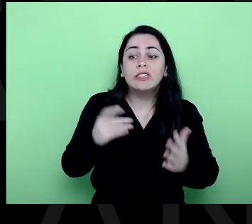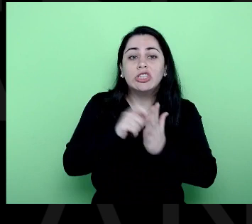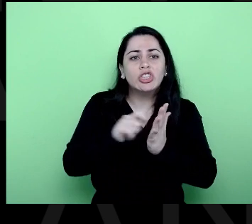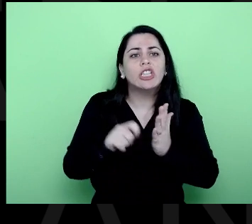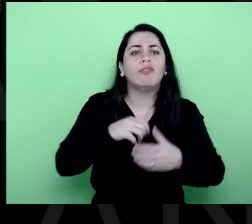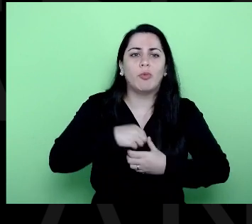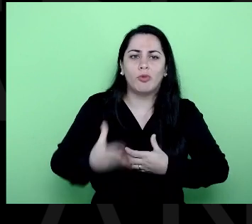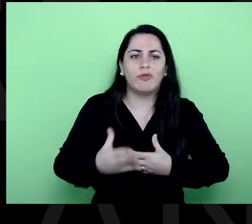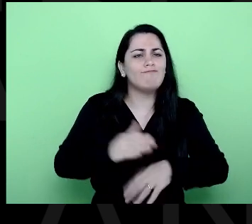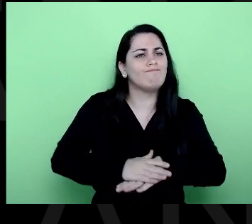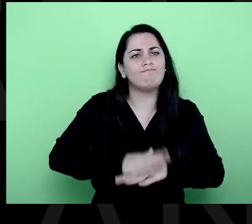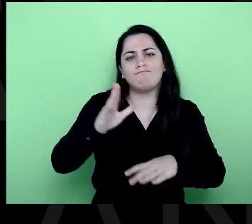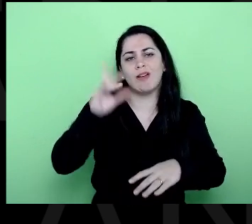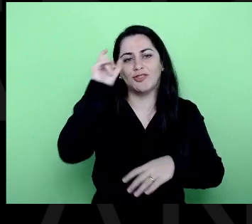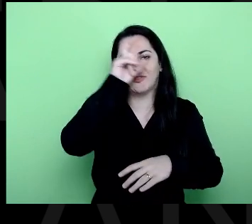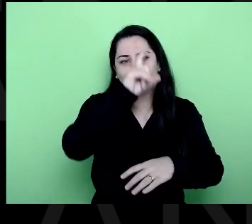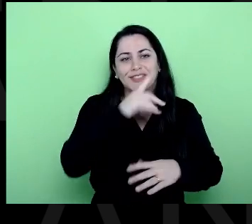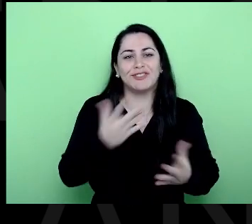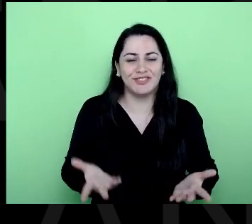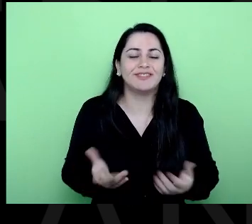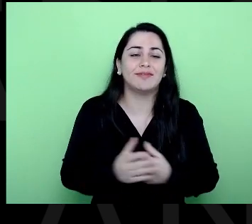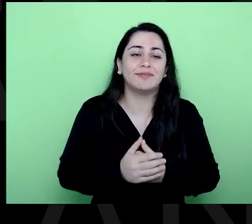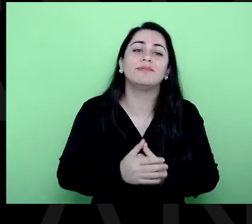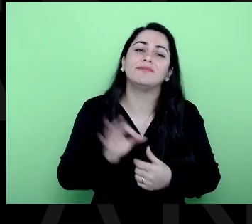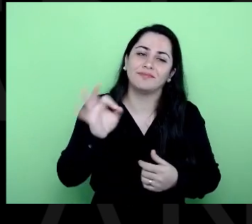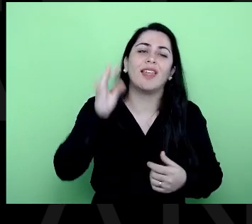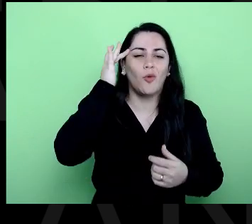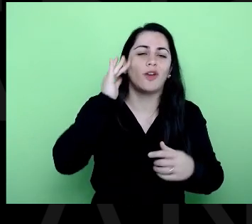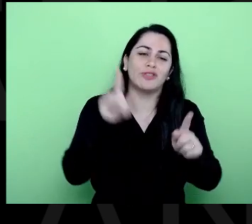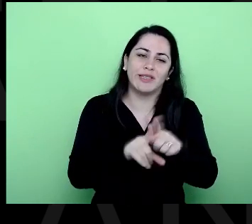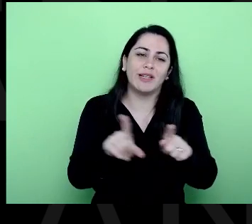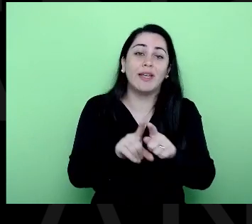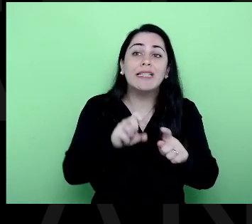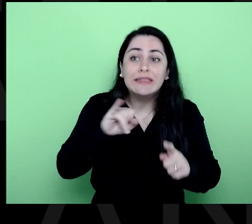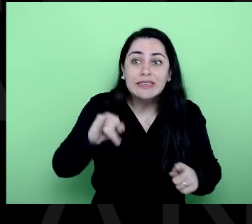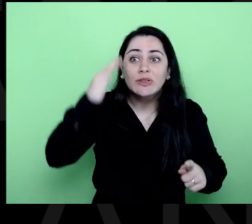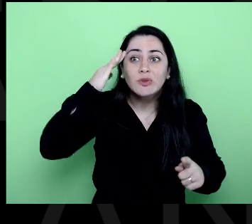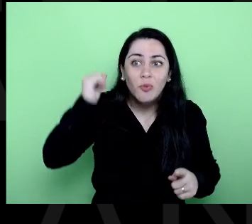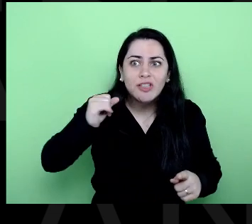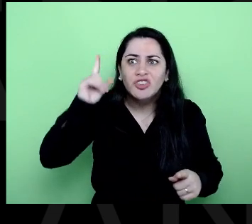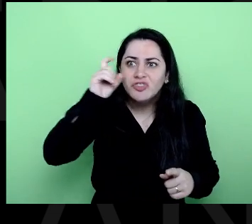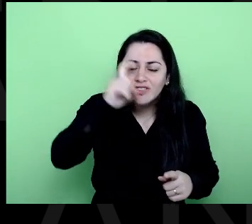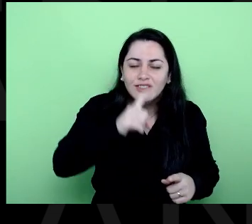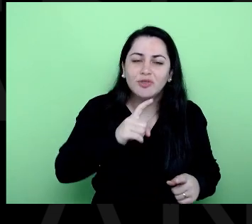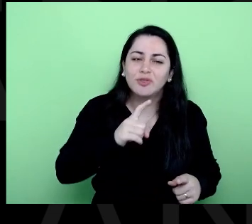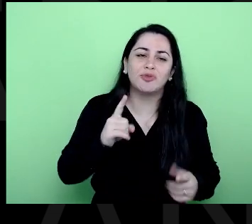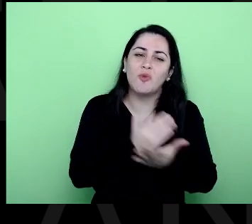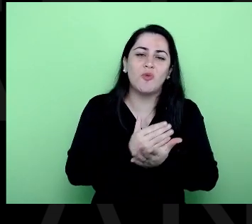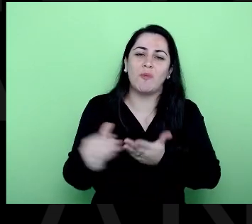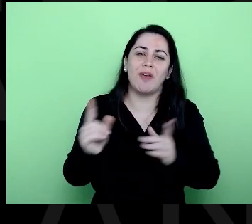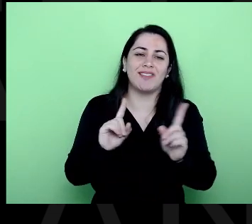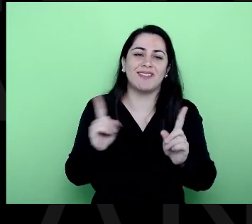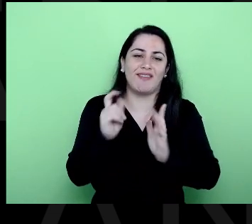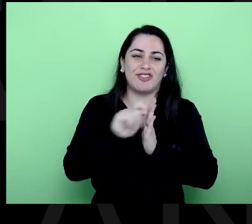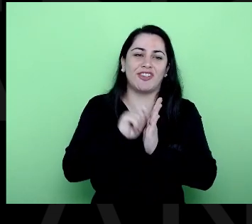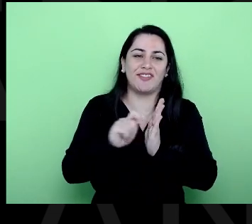eu acho que também não. E eu sempre digo, se eu soubesse, eu acho que eu não teria começado. Eu teria